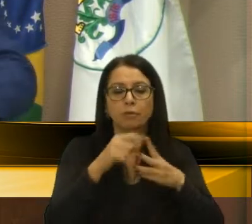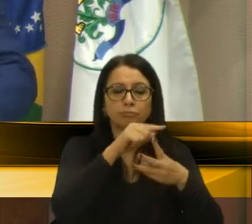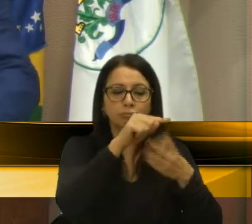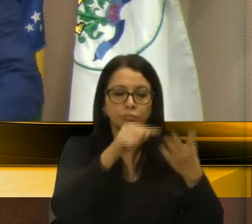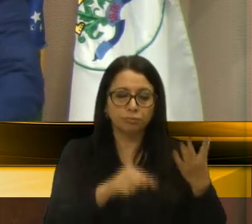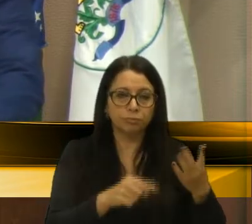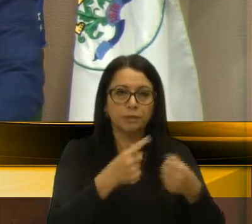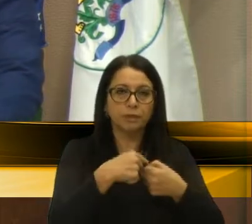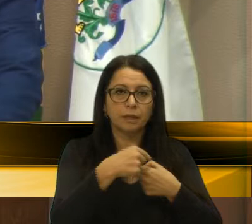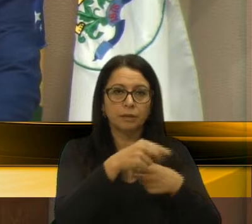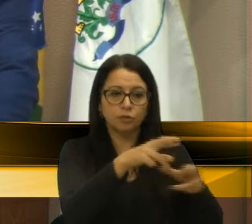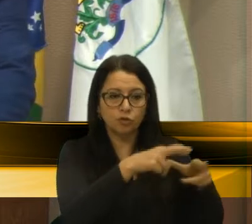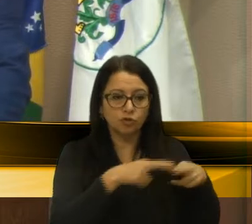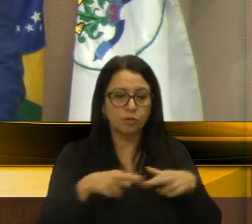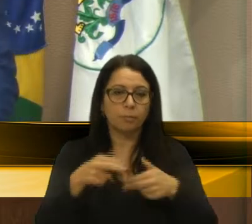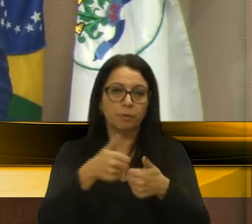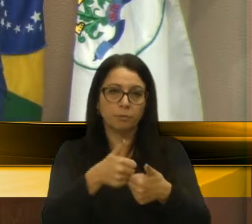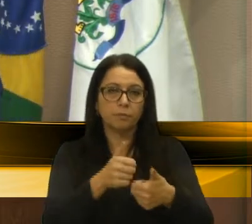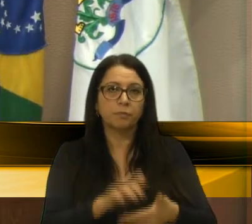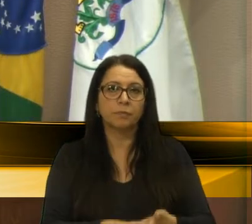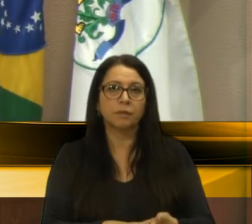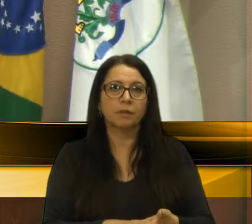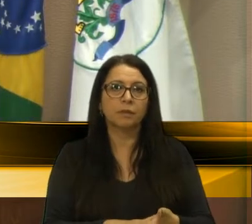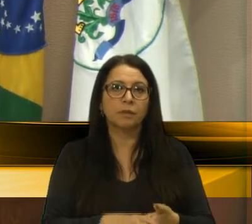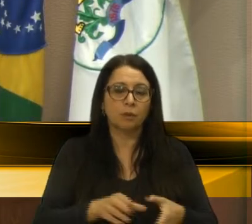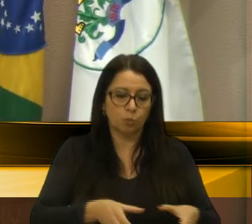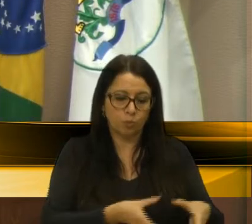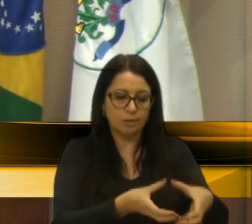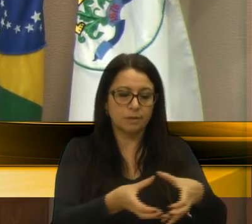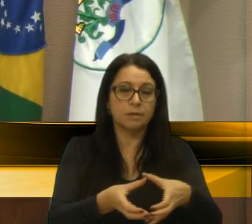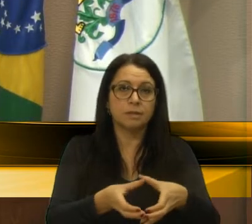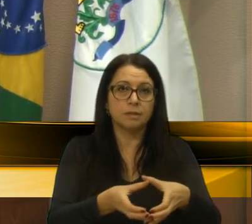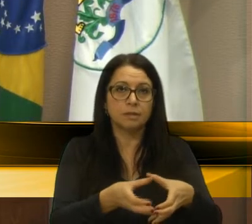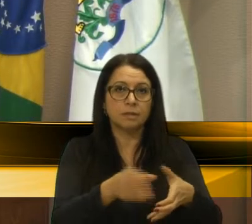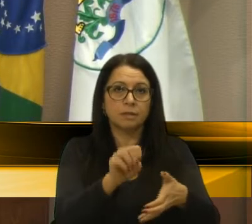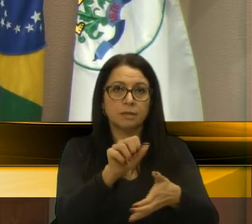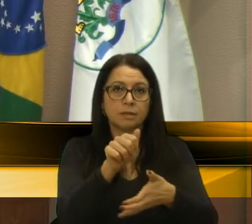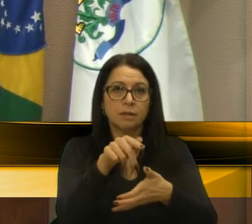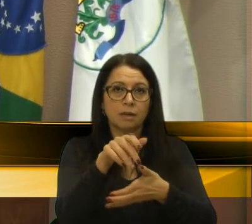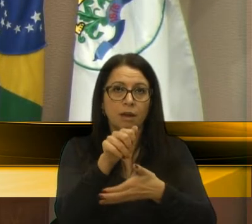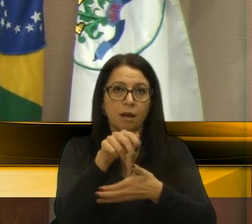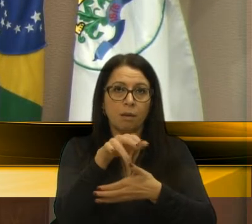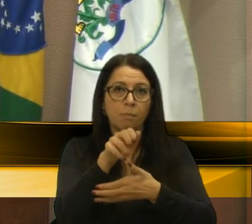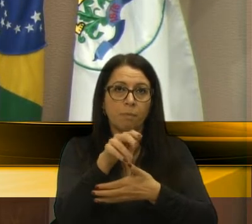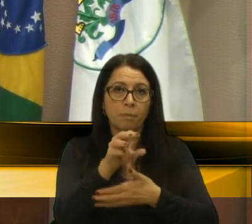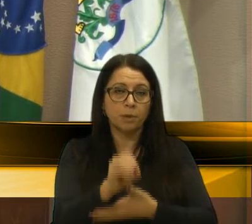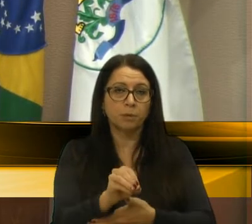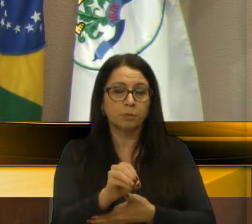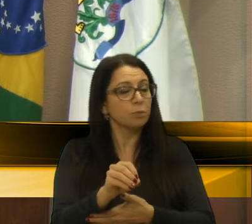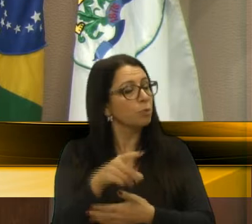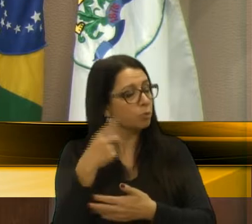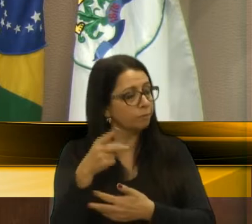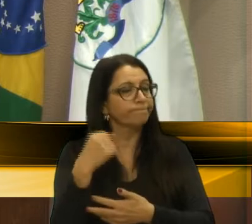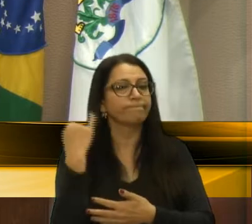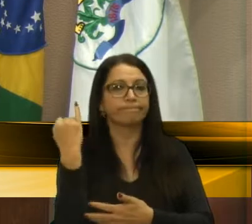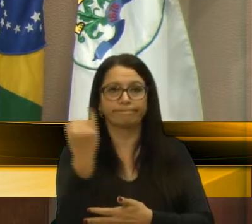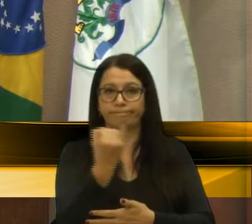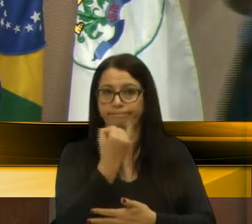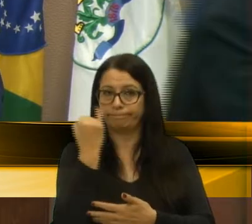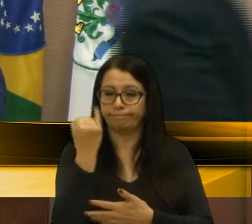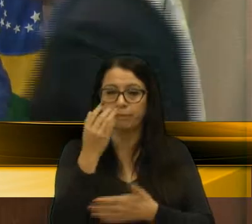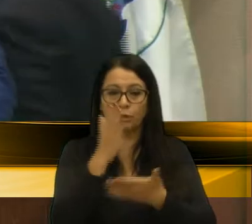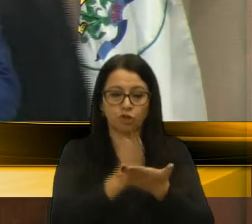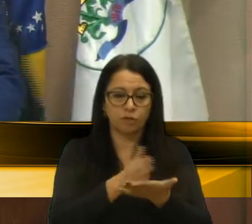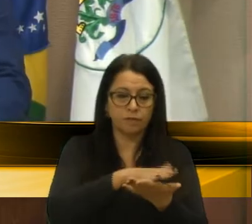variadas cidades da região. O saneamento é outra questão bem importante nas divisas